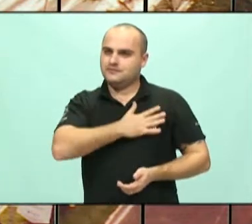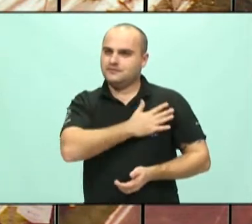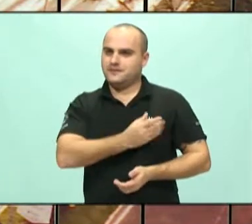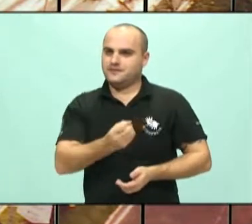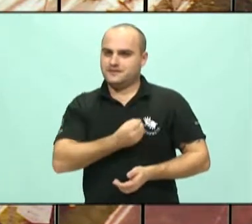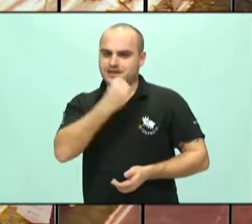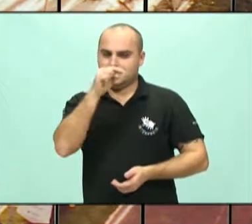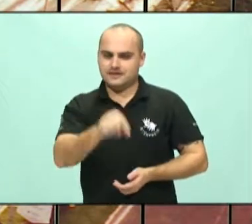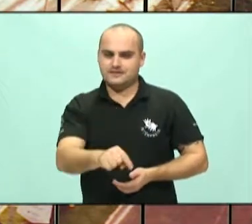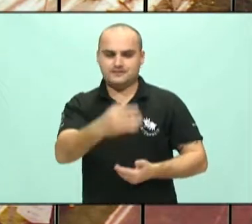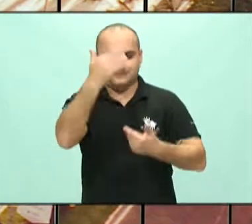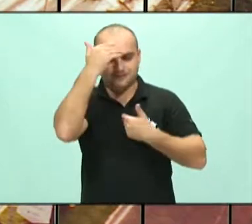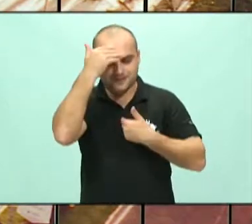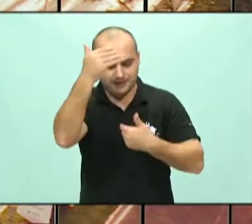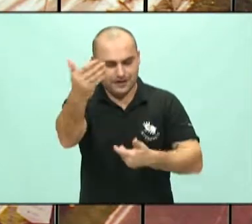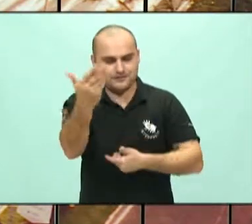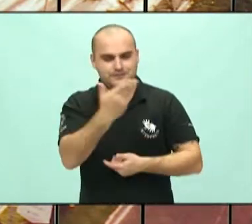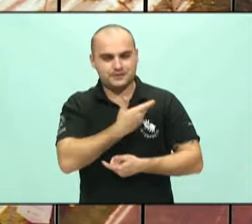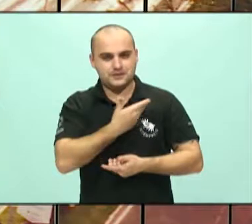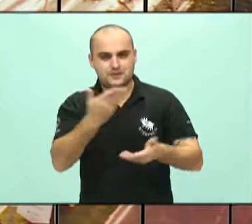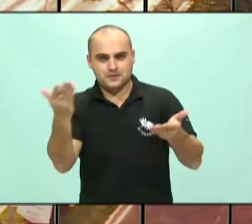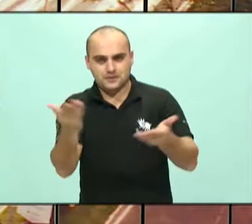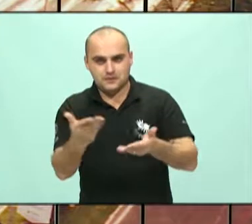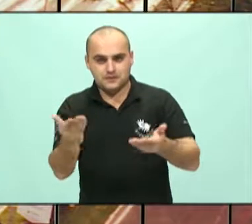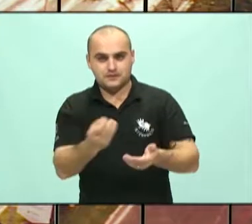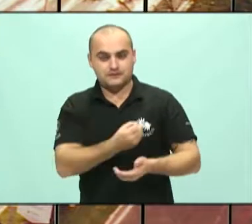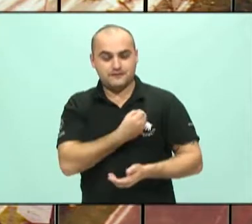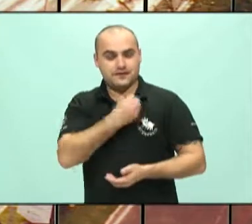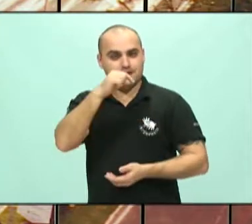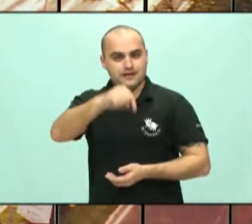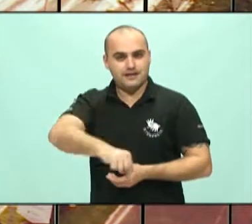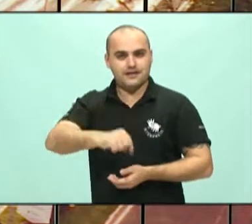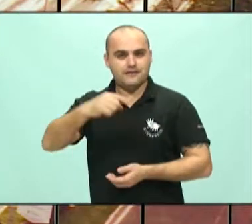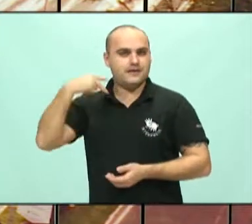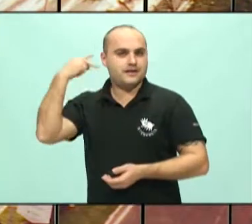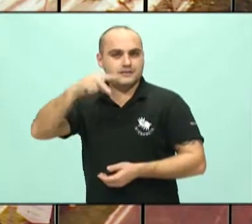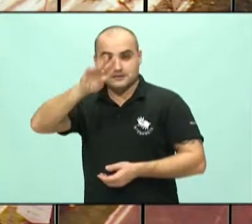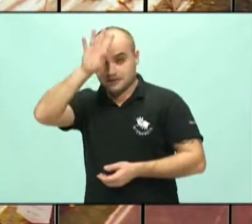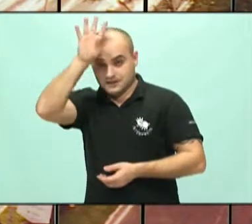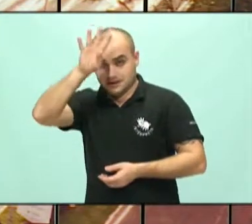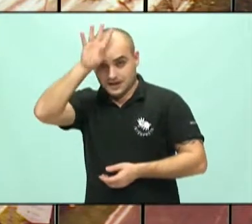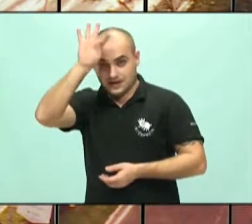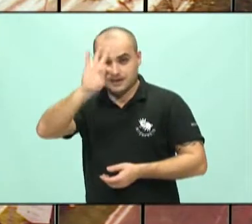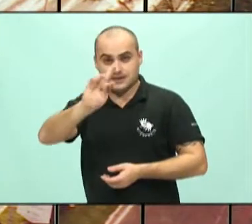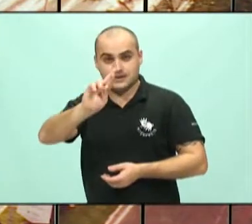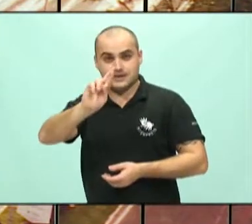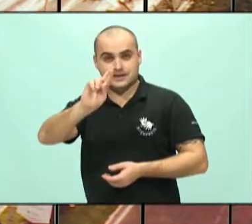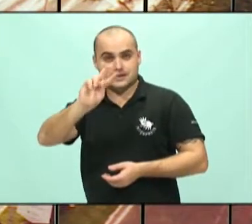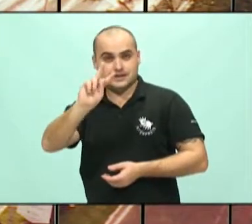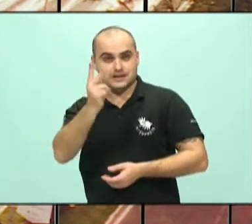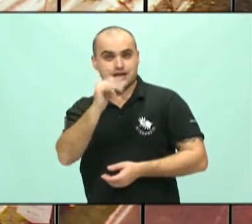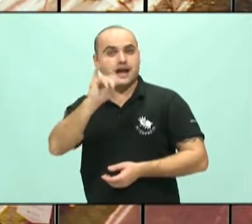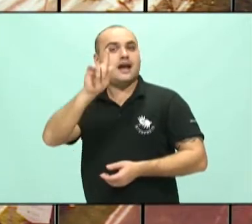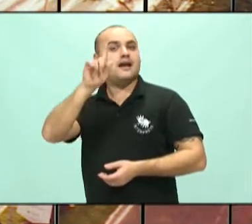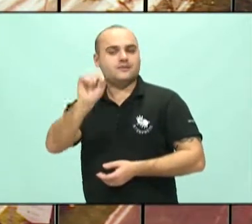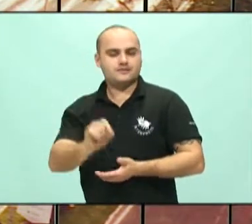sua companhia. Obrigado, amigos. Hoje conosco o vereador Tiago Morastone, do MDB.